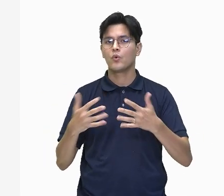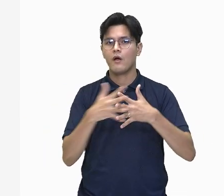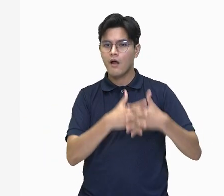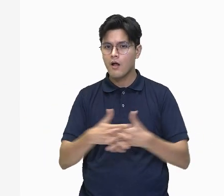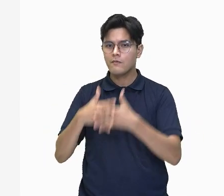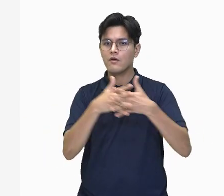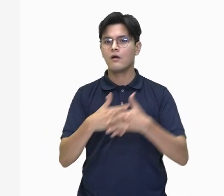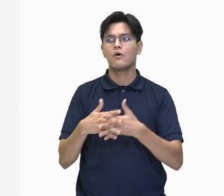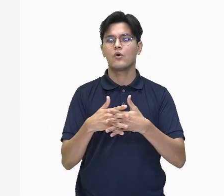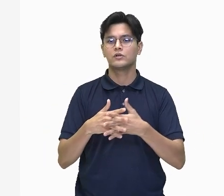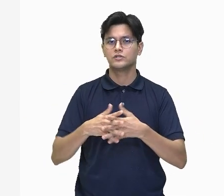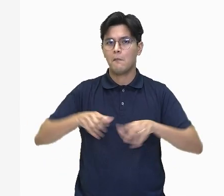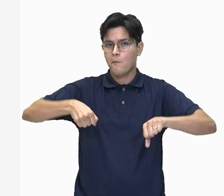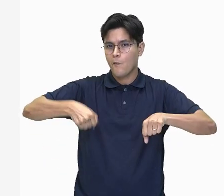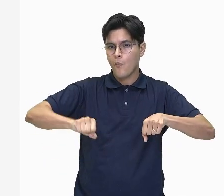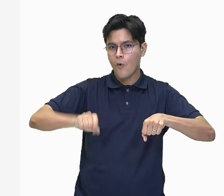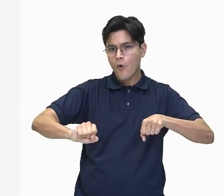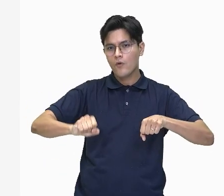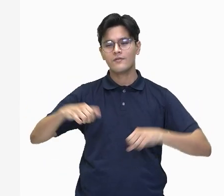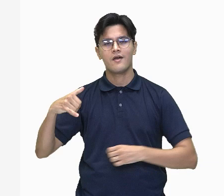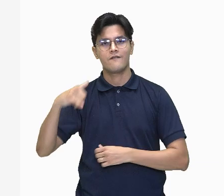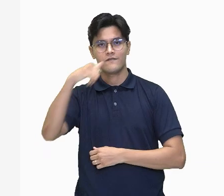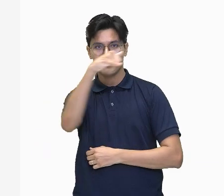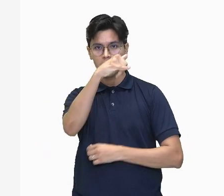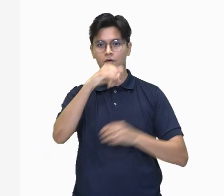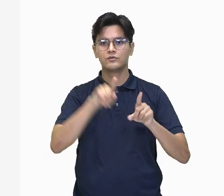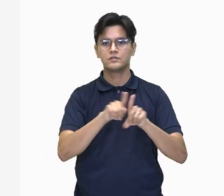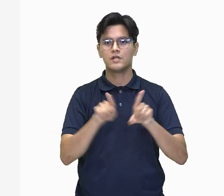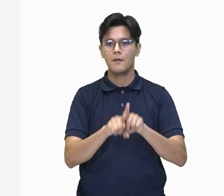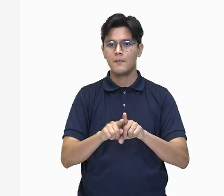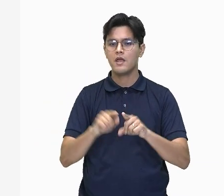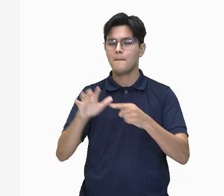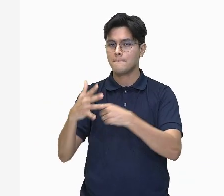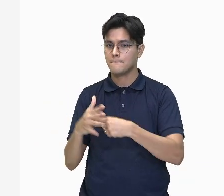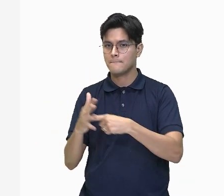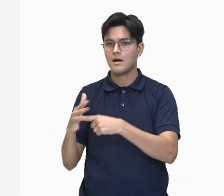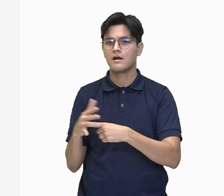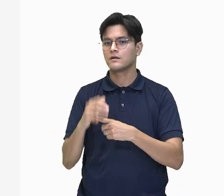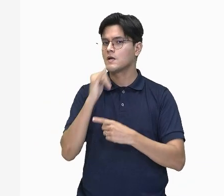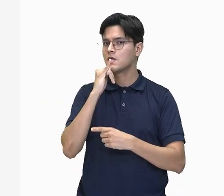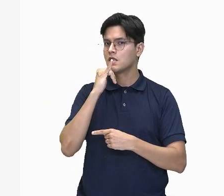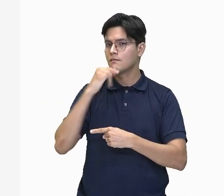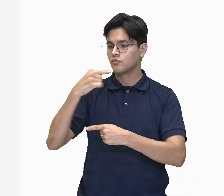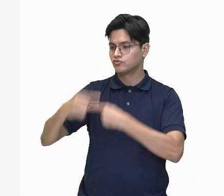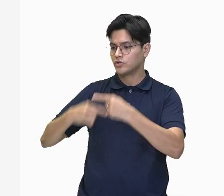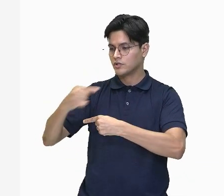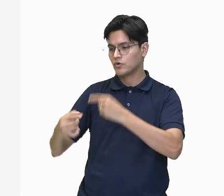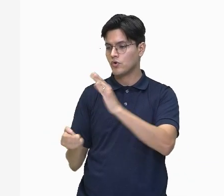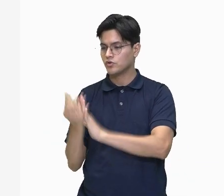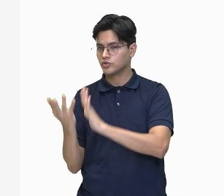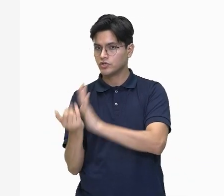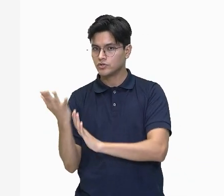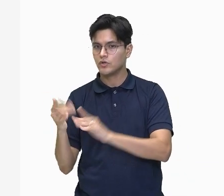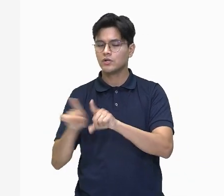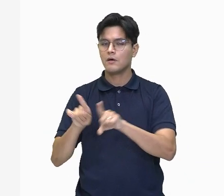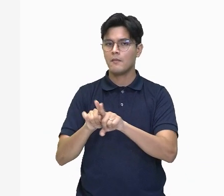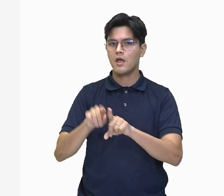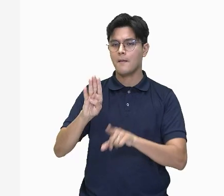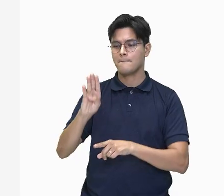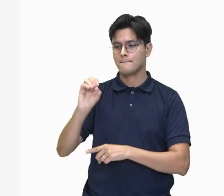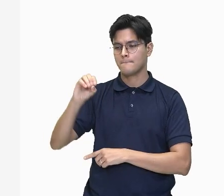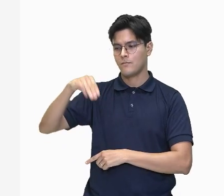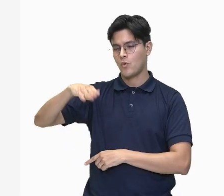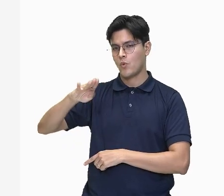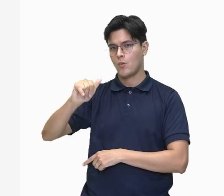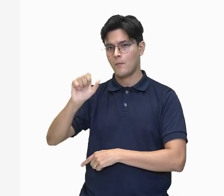motos, aviões, acionamento de máquinas estacionárias, como geradores e bombas, o funcionamento de